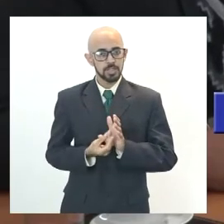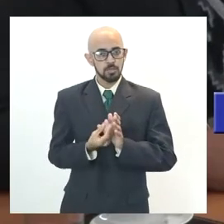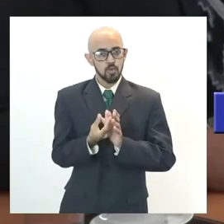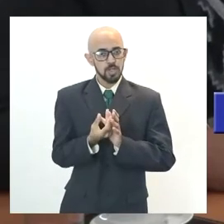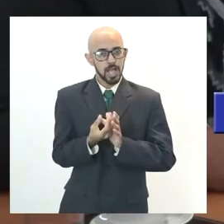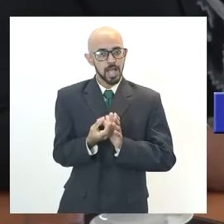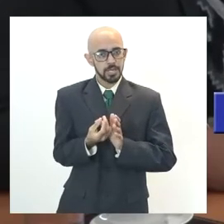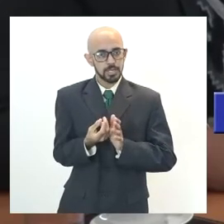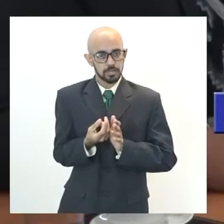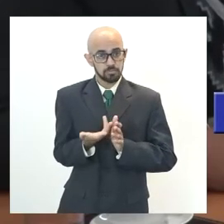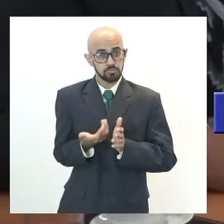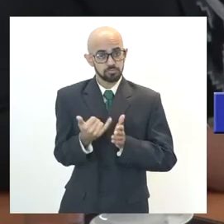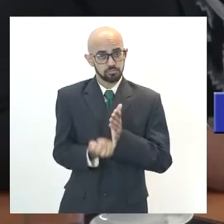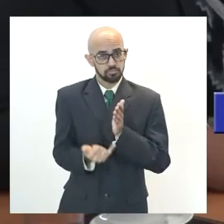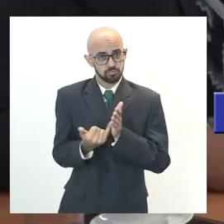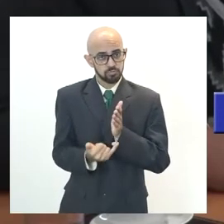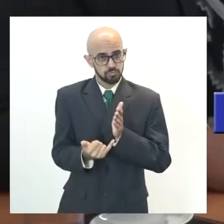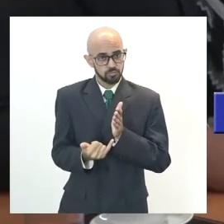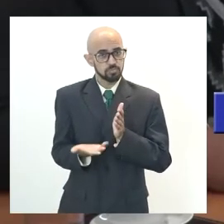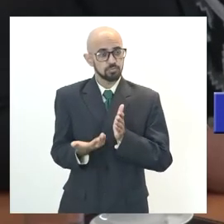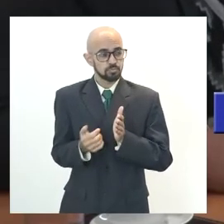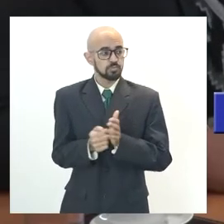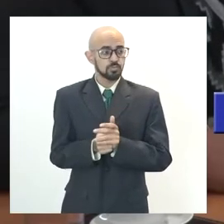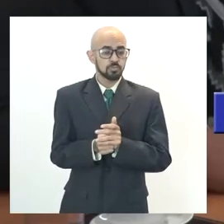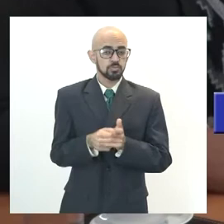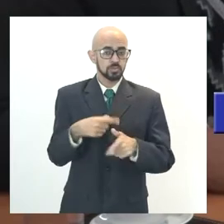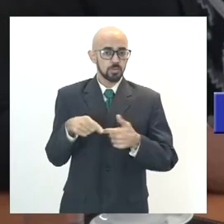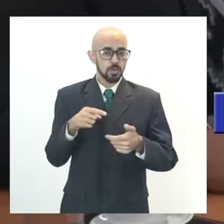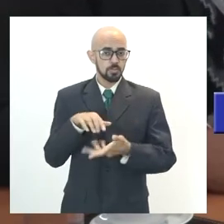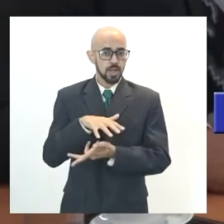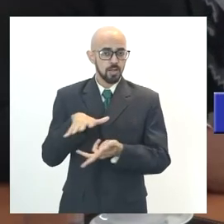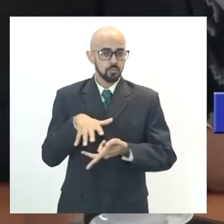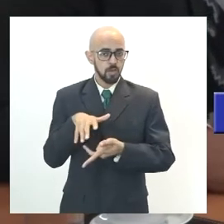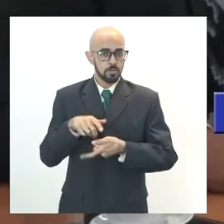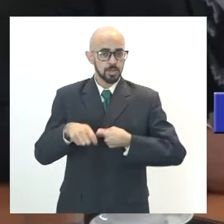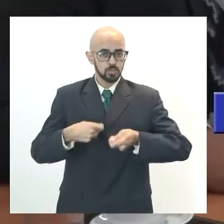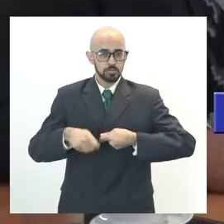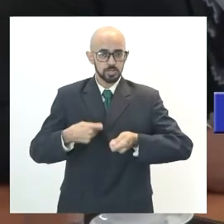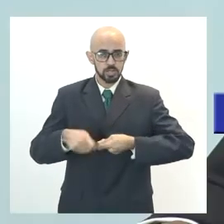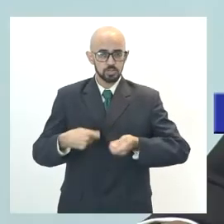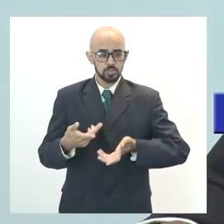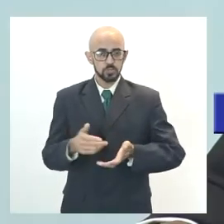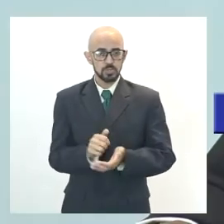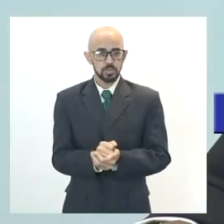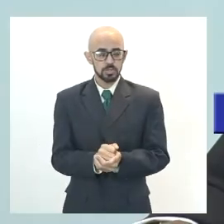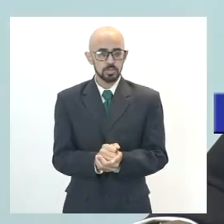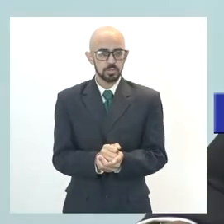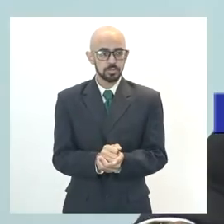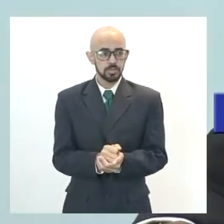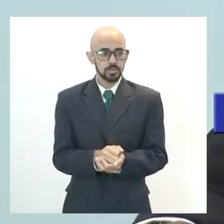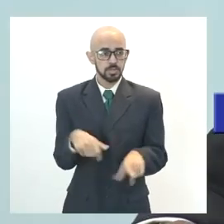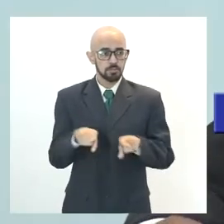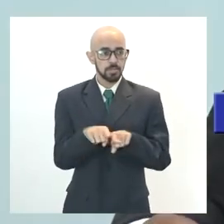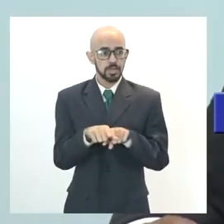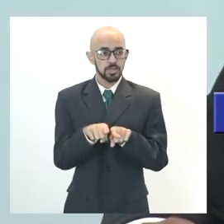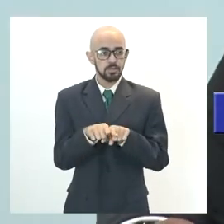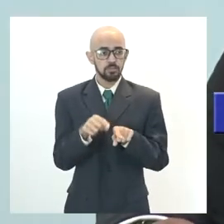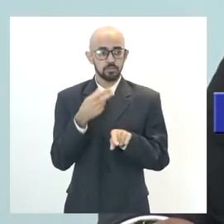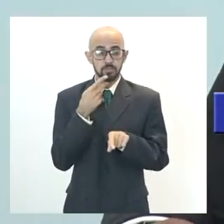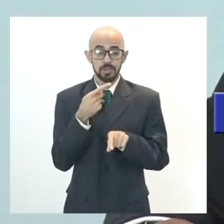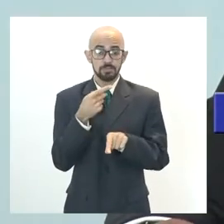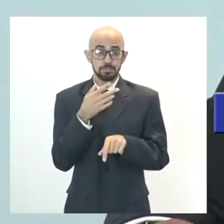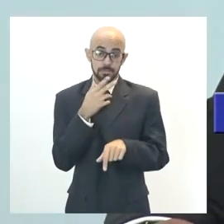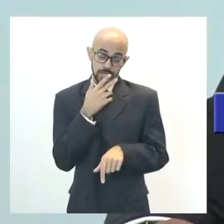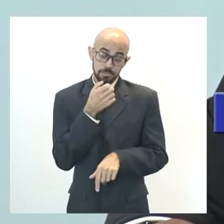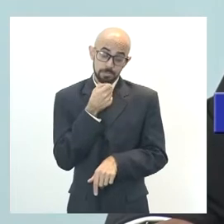é né logo após a reforma administrativa nós estamos falando aí Parece até